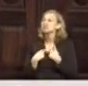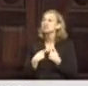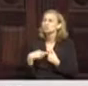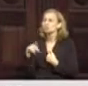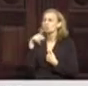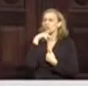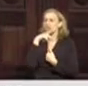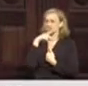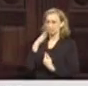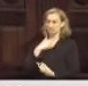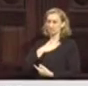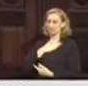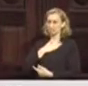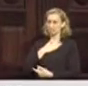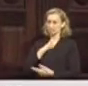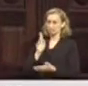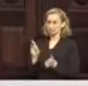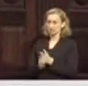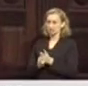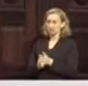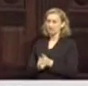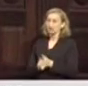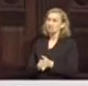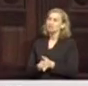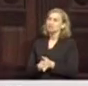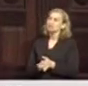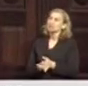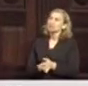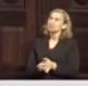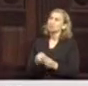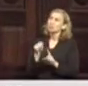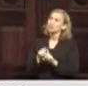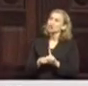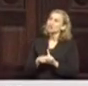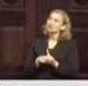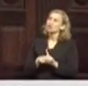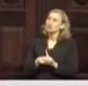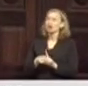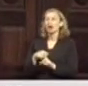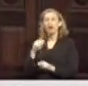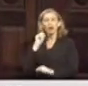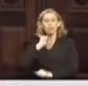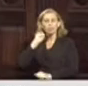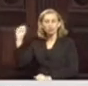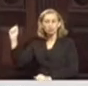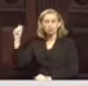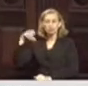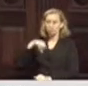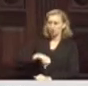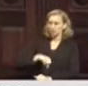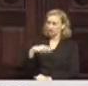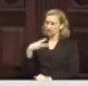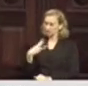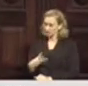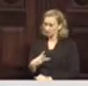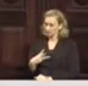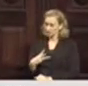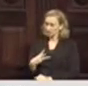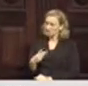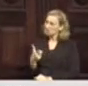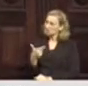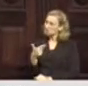eu pertenço desde abril de 93, isto é, são